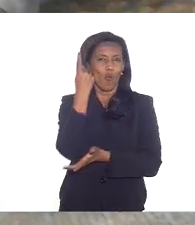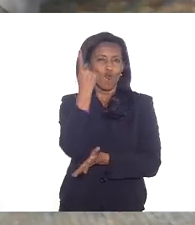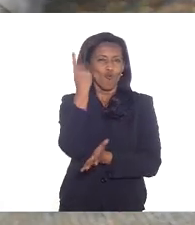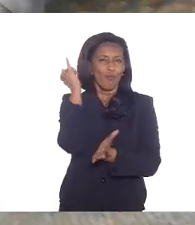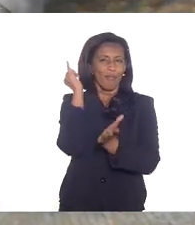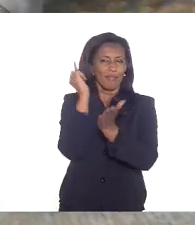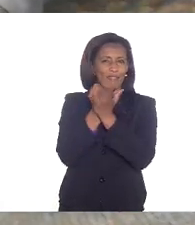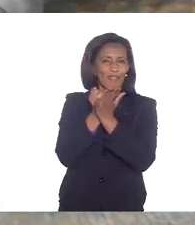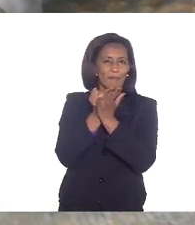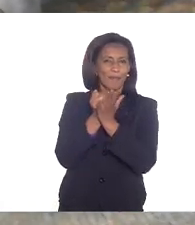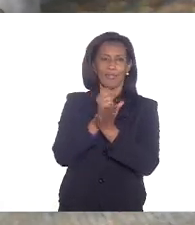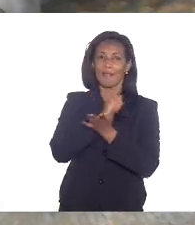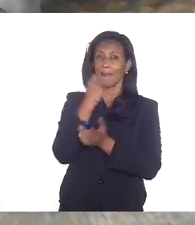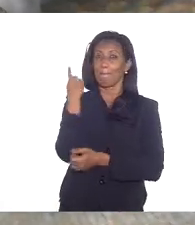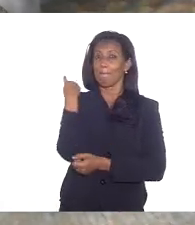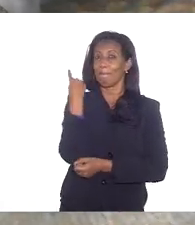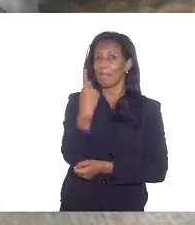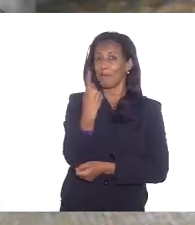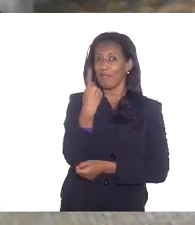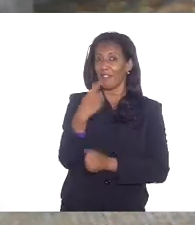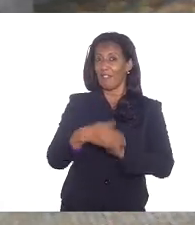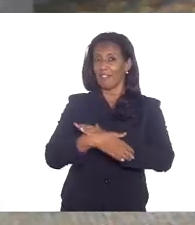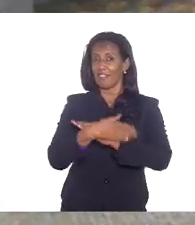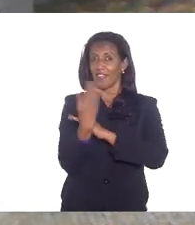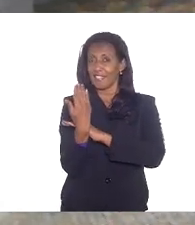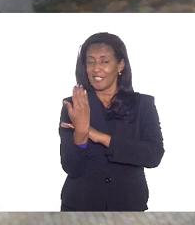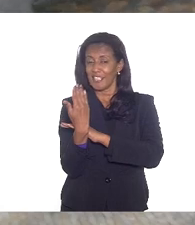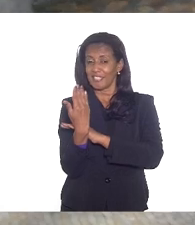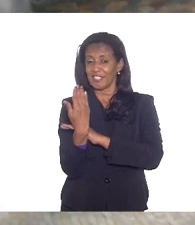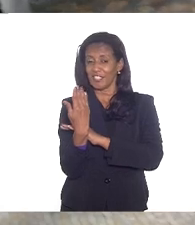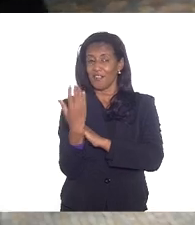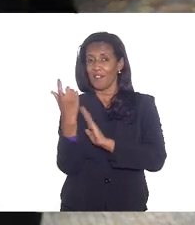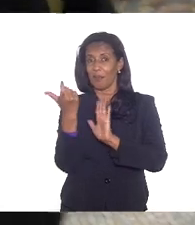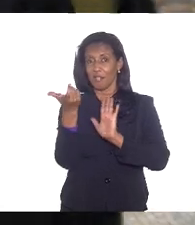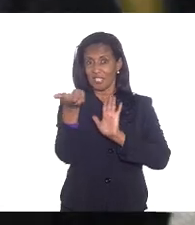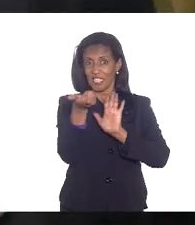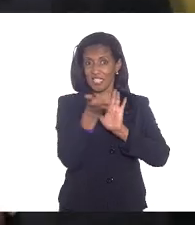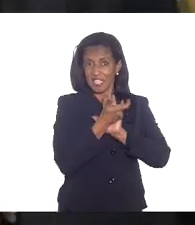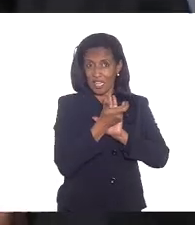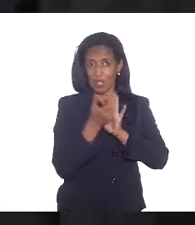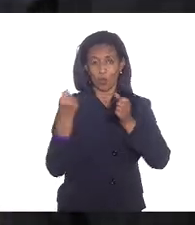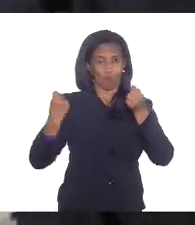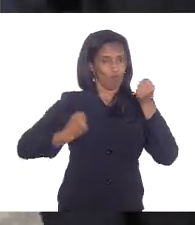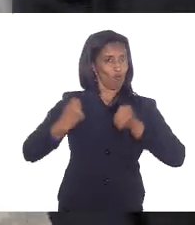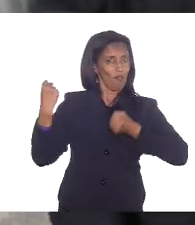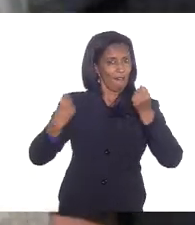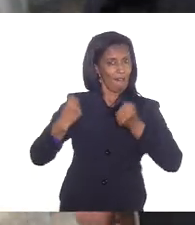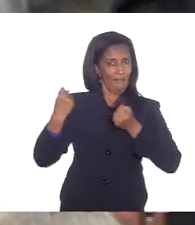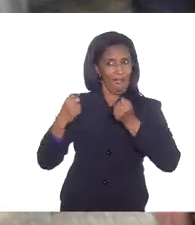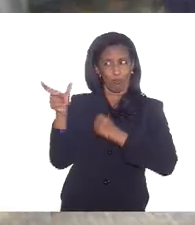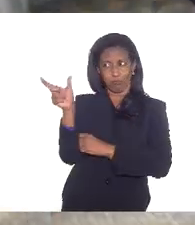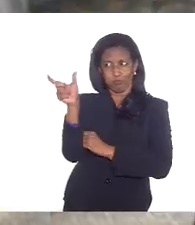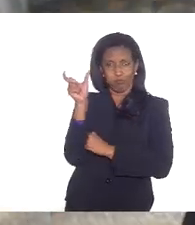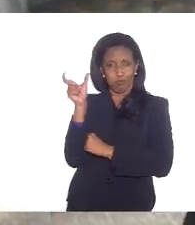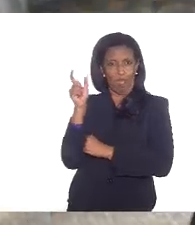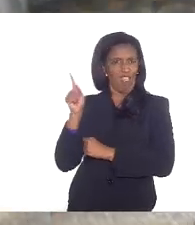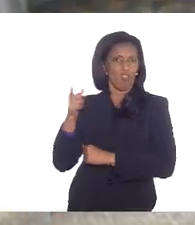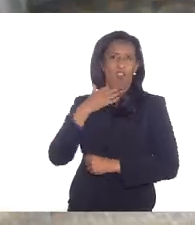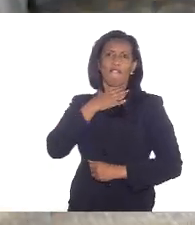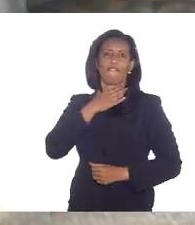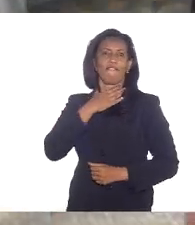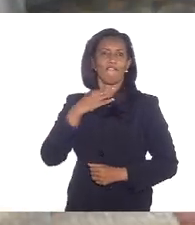taxa a primeira vez que um taxista vai botar um selo que garante que ele não é